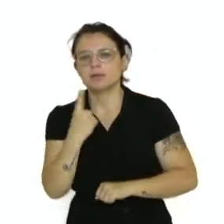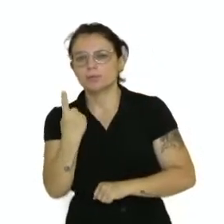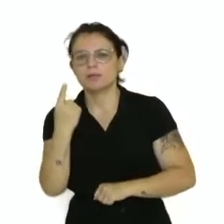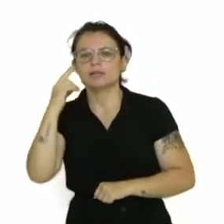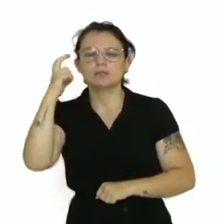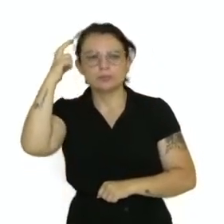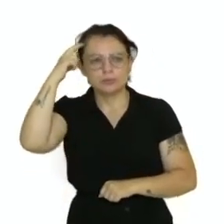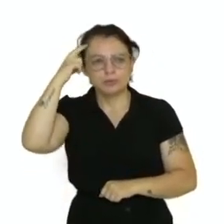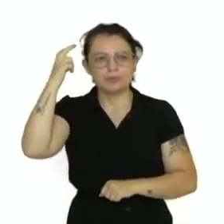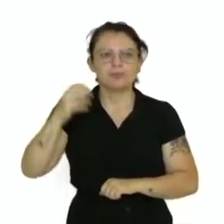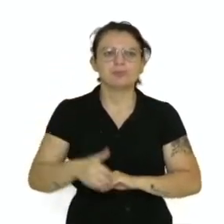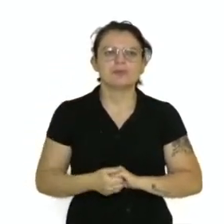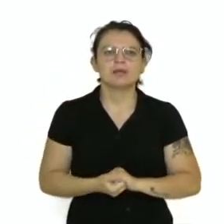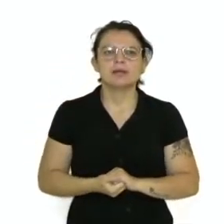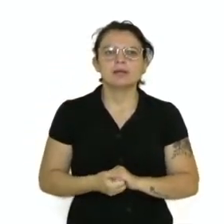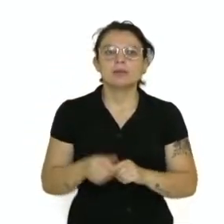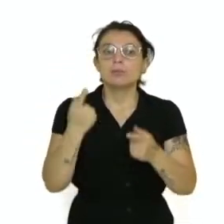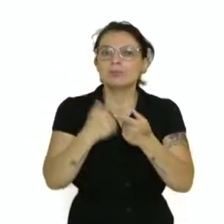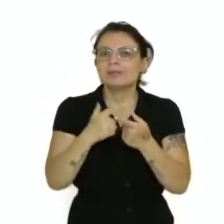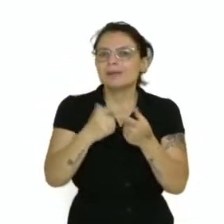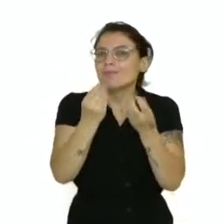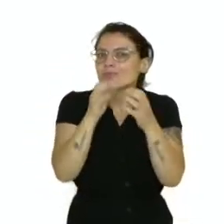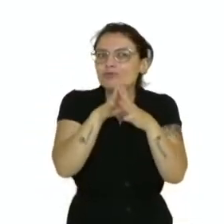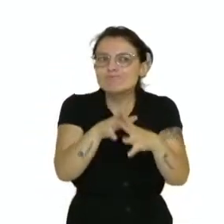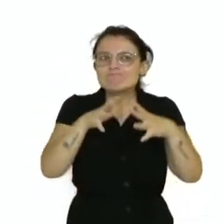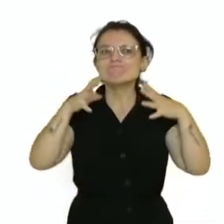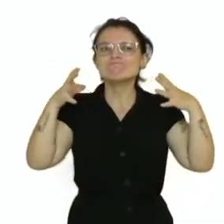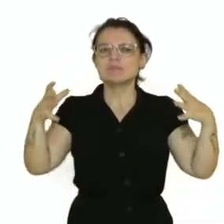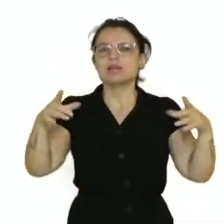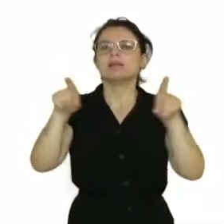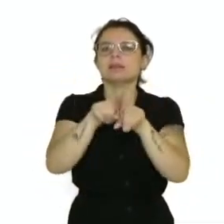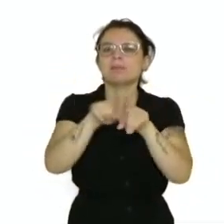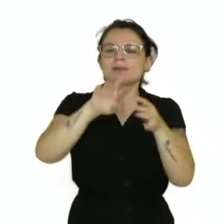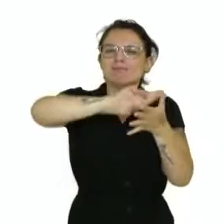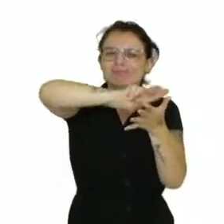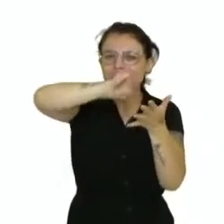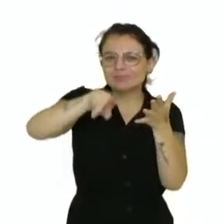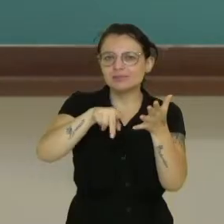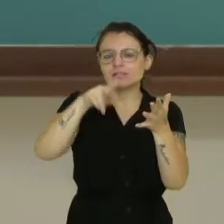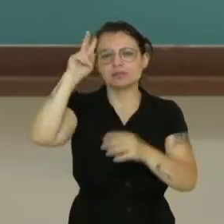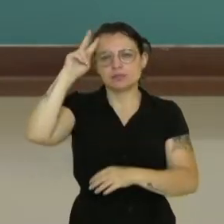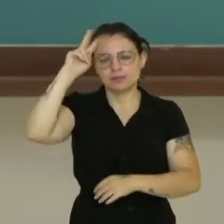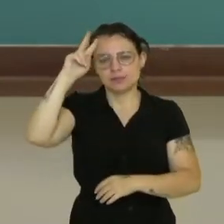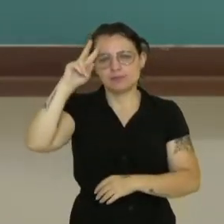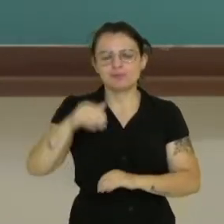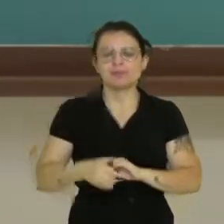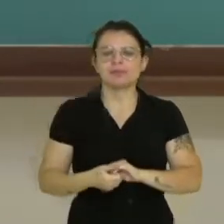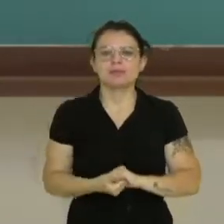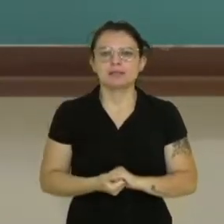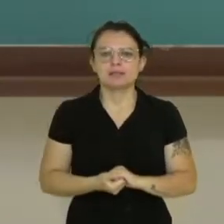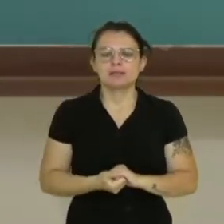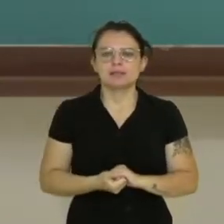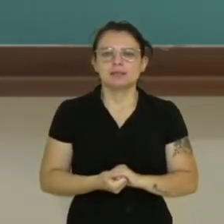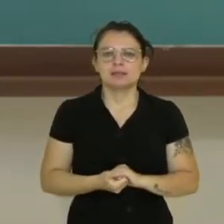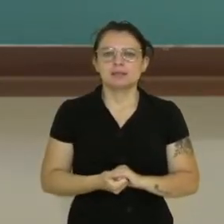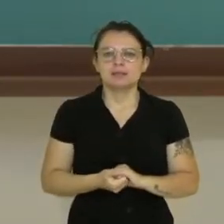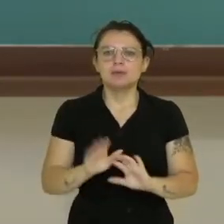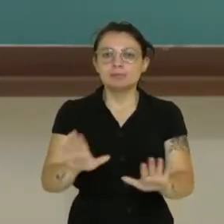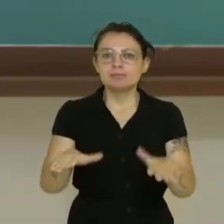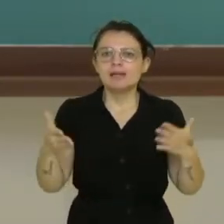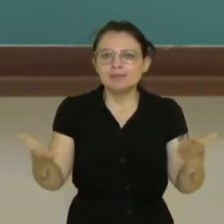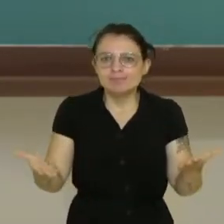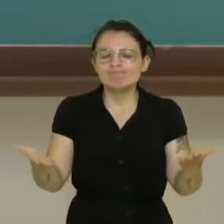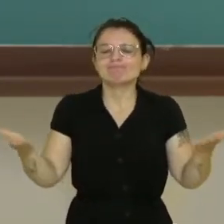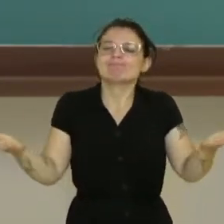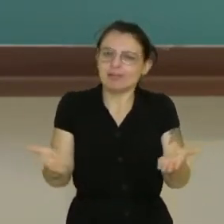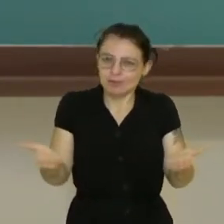sua grande dimensão e por suas características históricas. Bem, para começar, o que